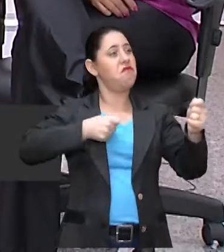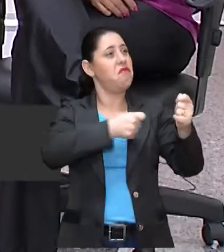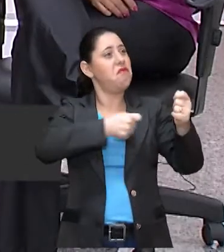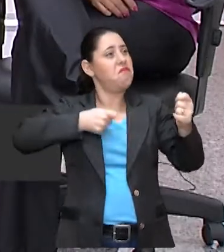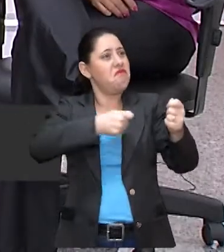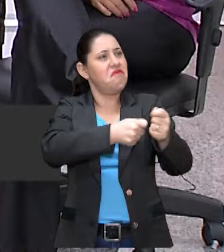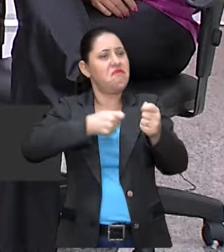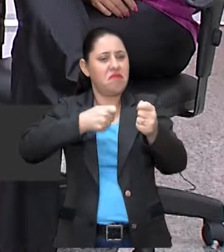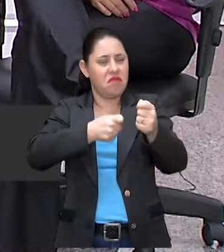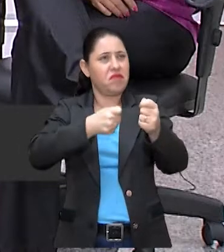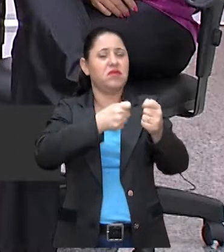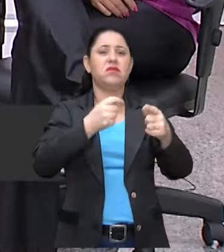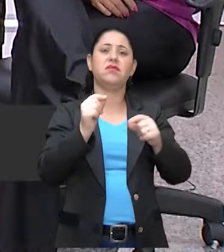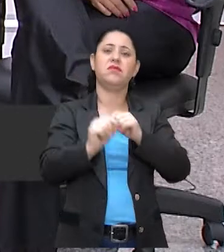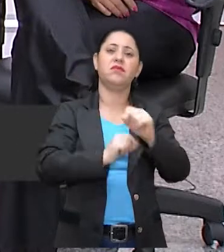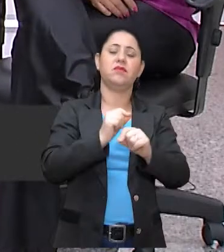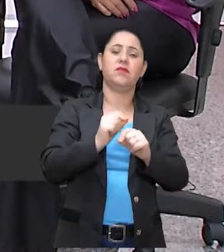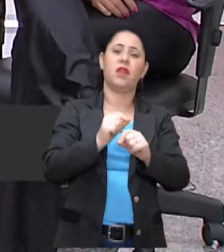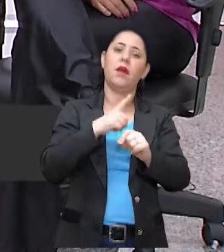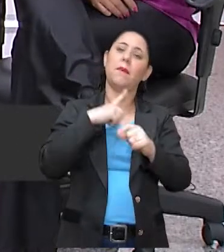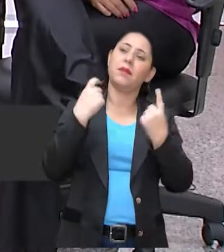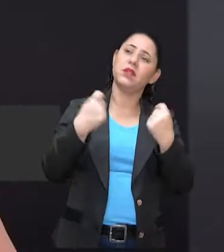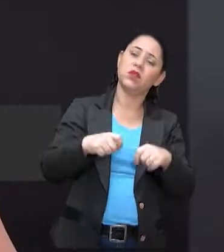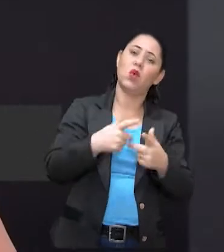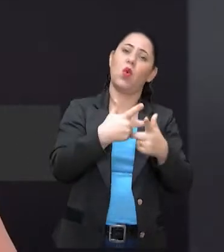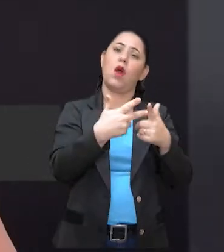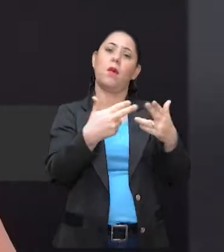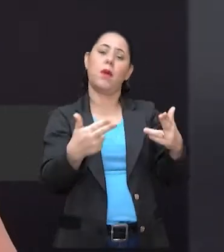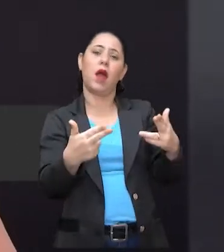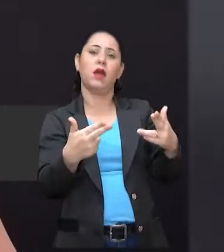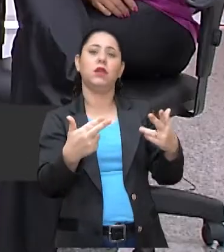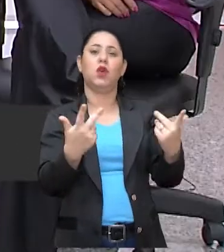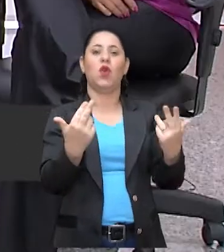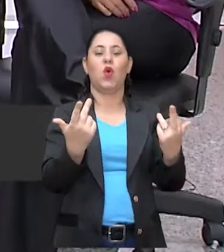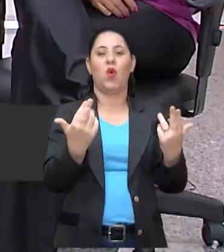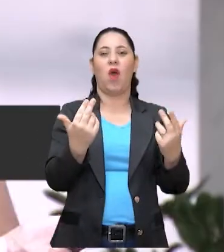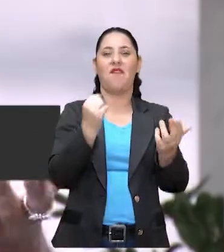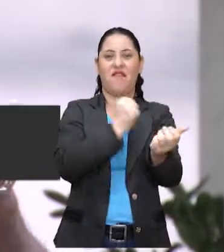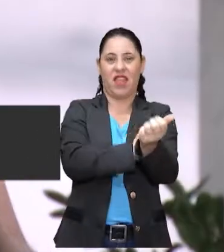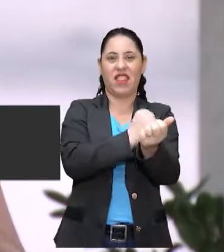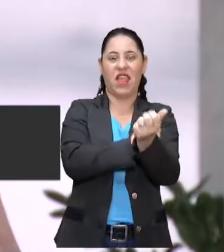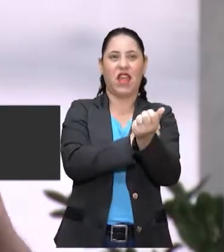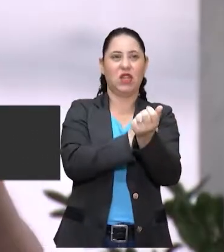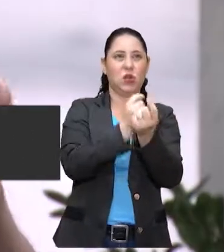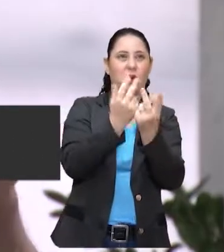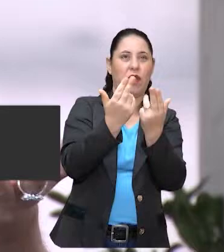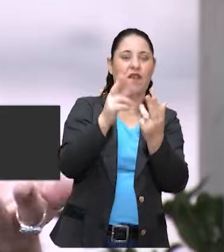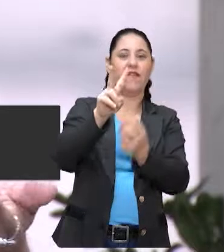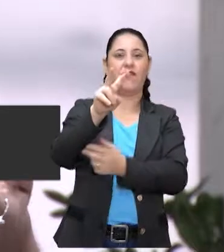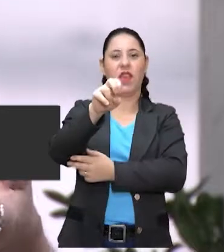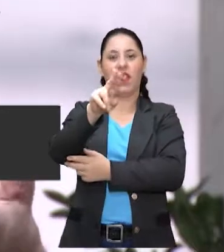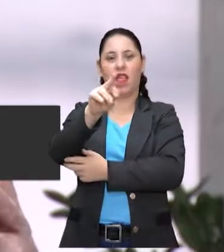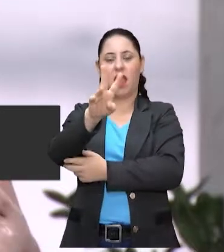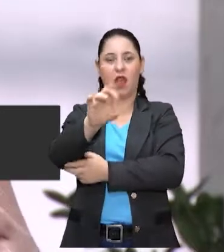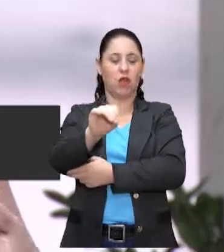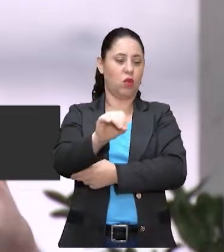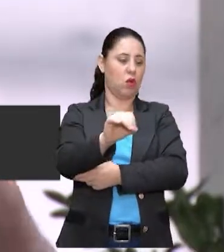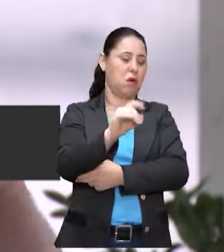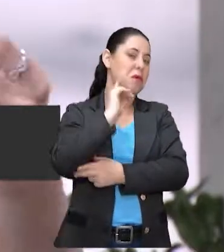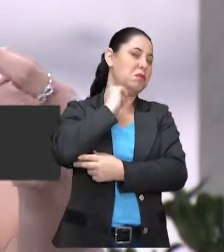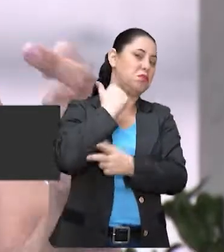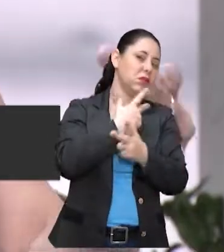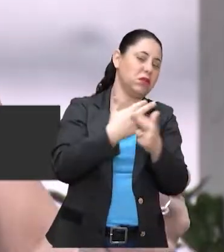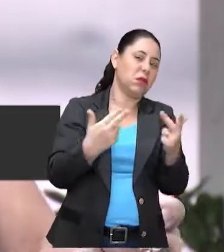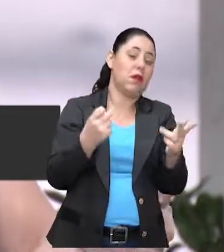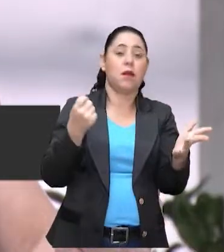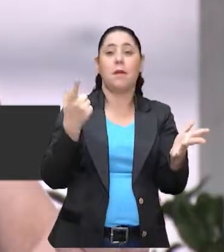fertilizante, tem que comprar o agrotóxico. Uai, ele vai comprar importado. E isso vai chegar, ele vai pagar ele vai pagar em real, mas ele